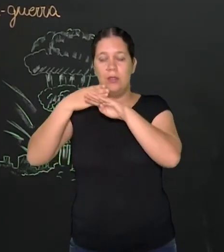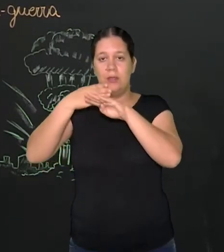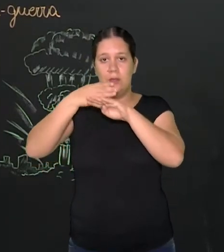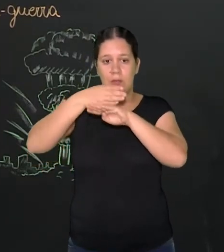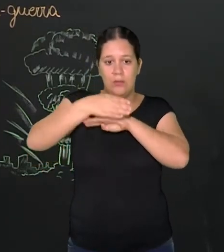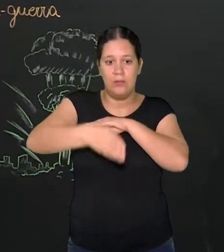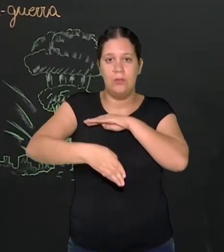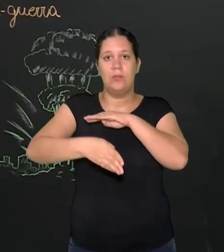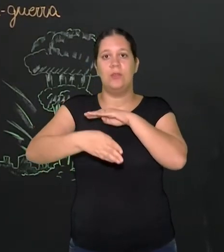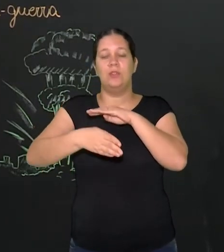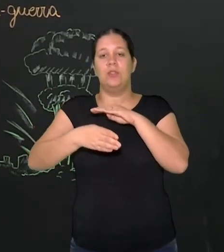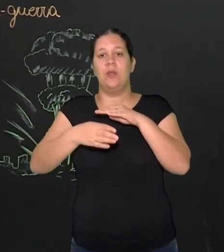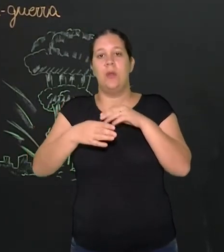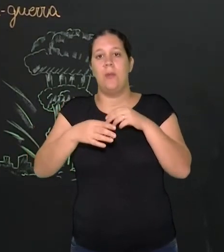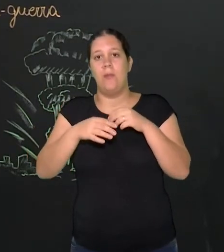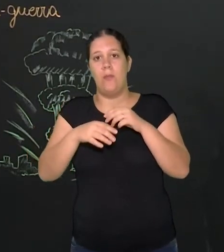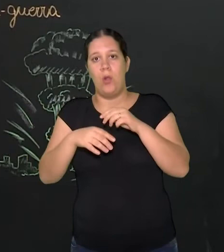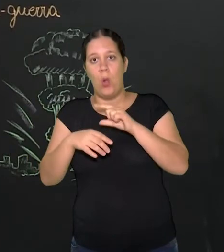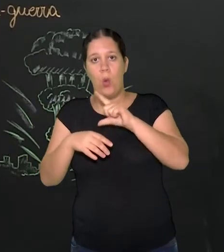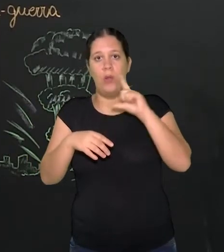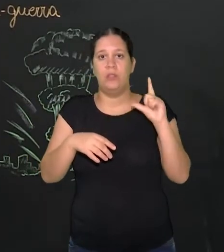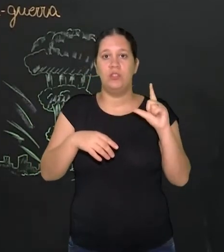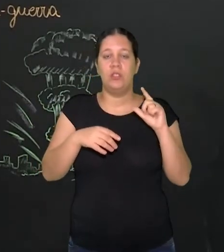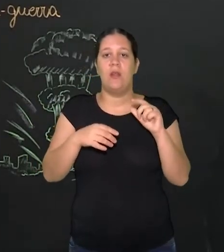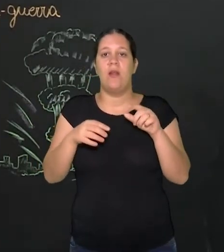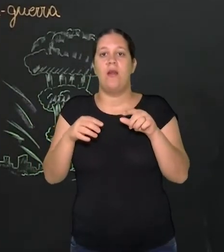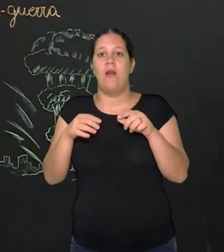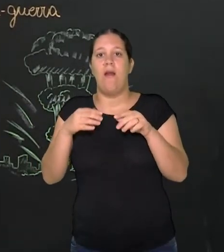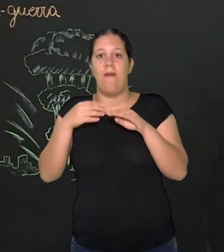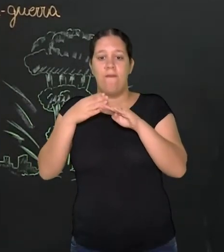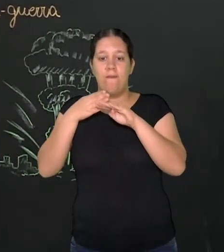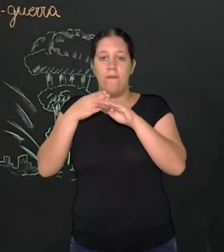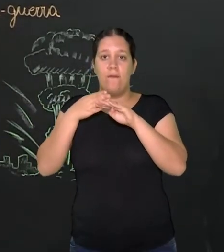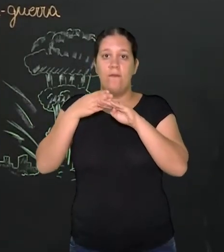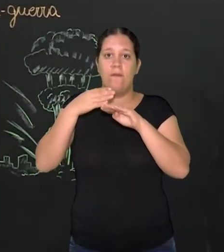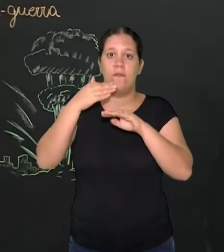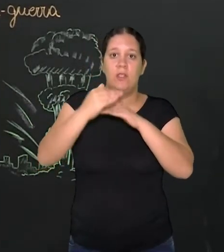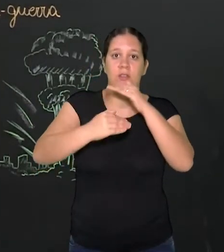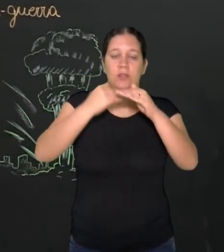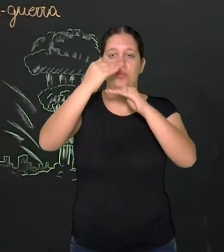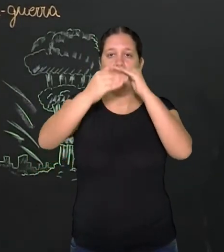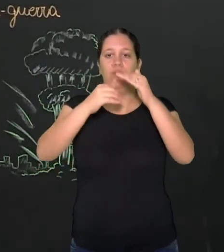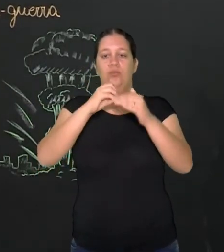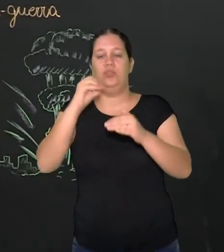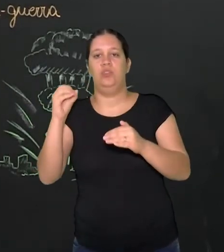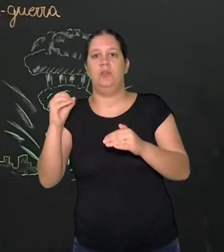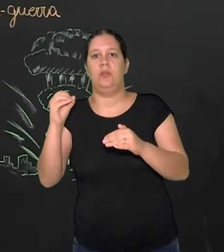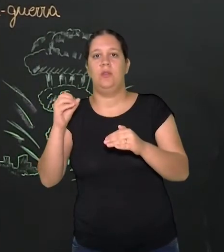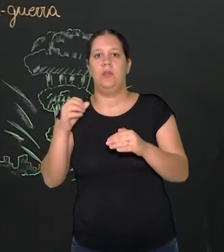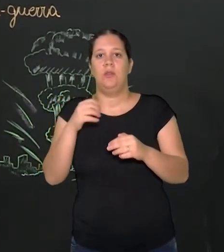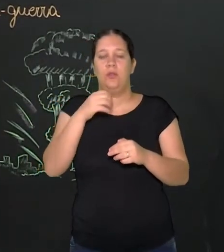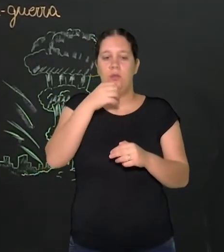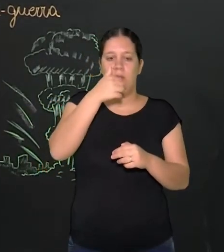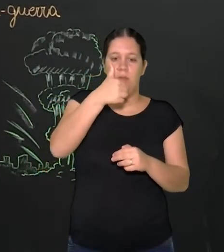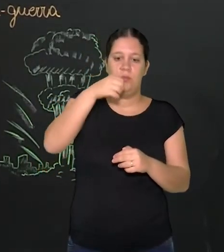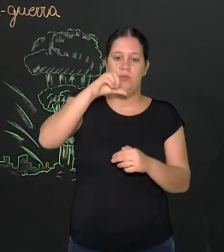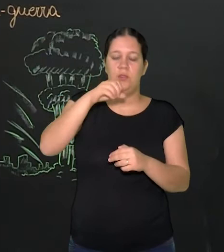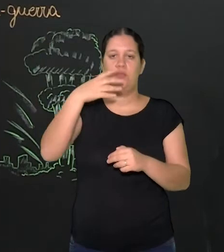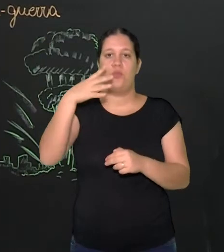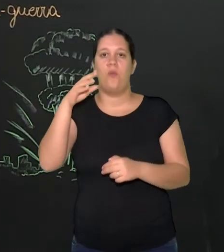invadiu a Polônia e seguiu a invasão para o leste, Hitler avançou na direção oeste.